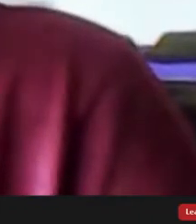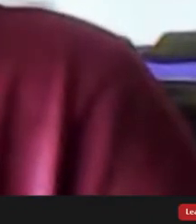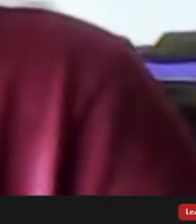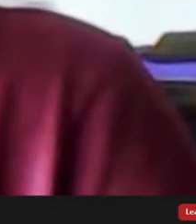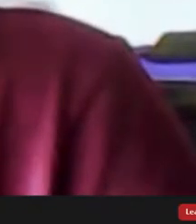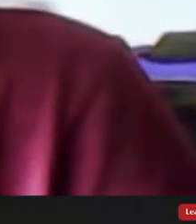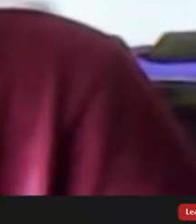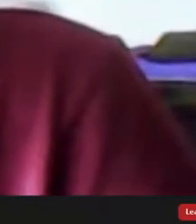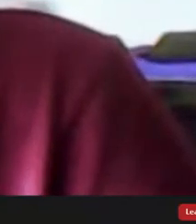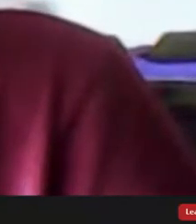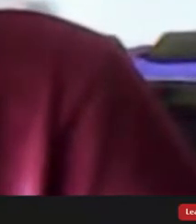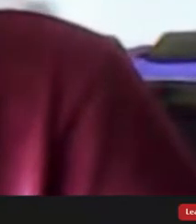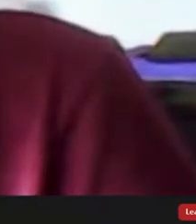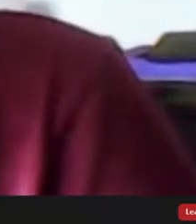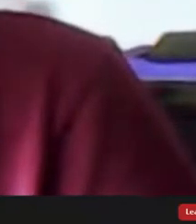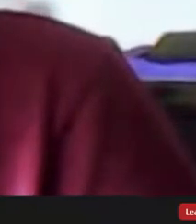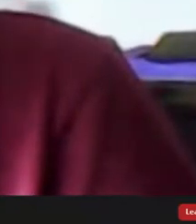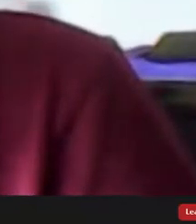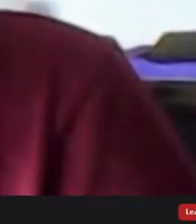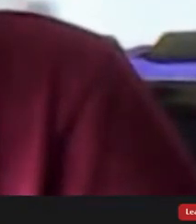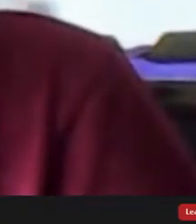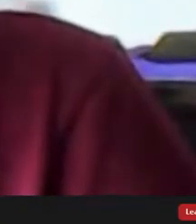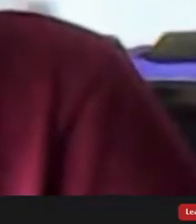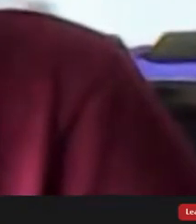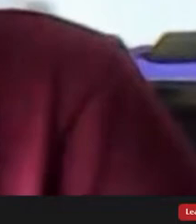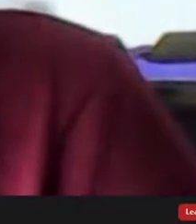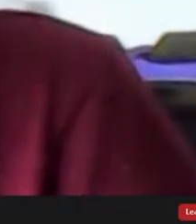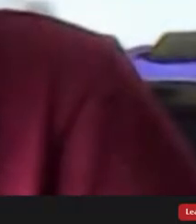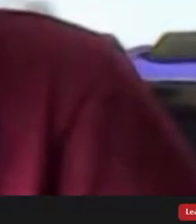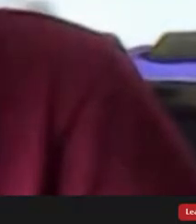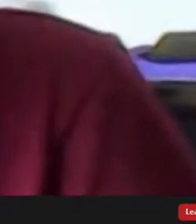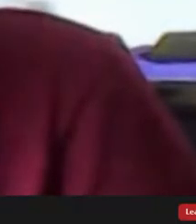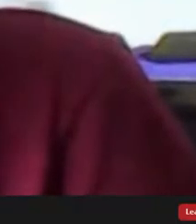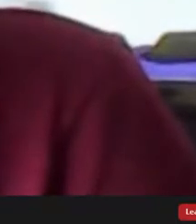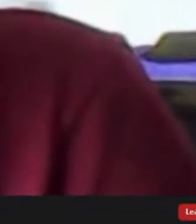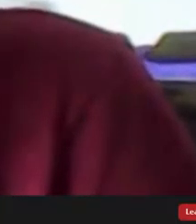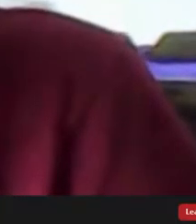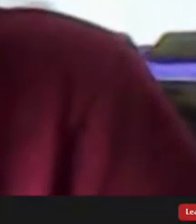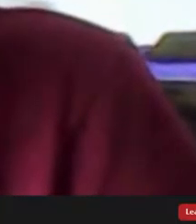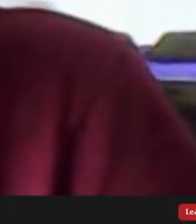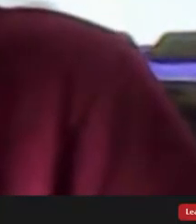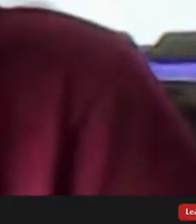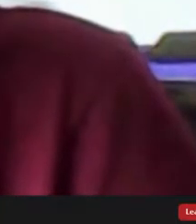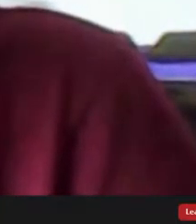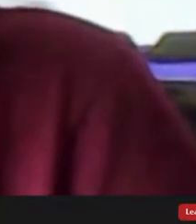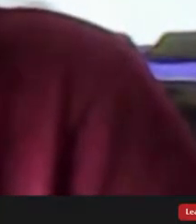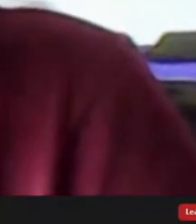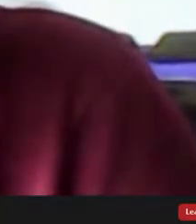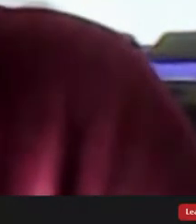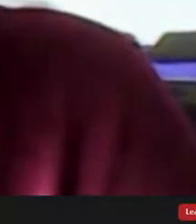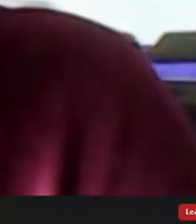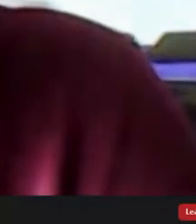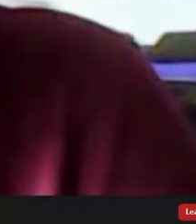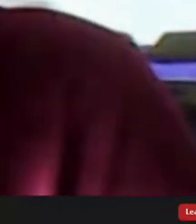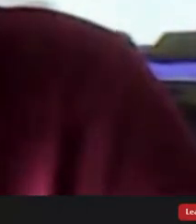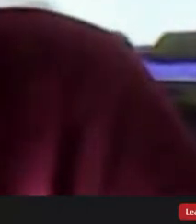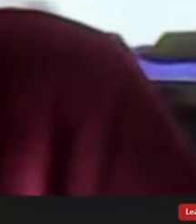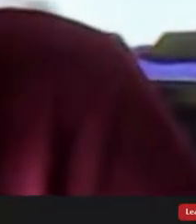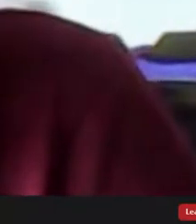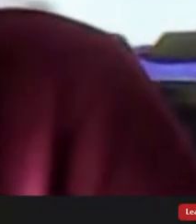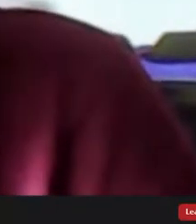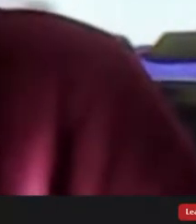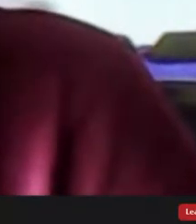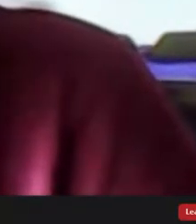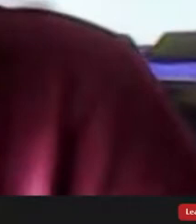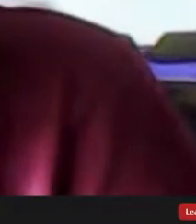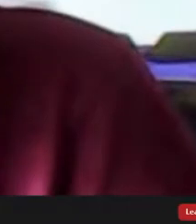desse processo, a gente buscou acompanhar de perto esses desafios. Então, uma questão que eu gostaria de colocar,